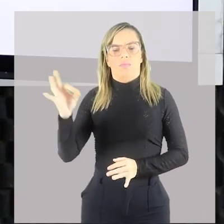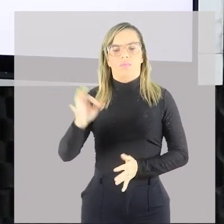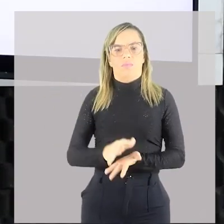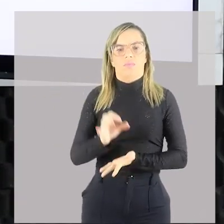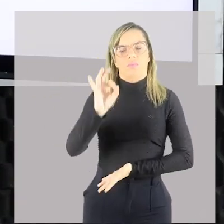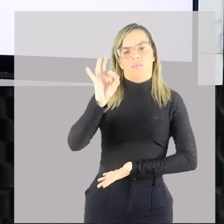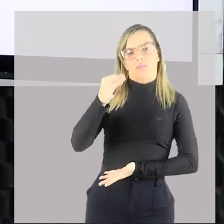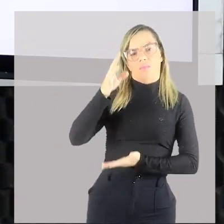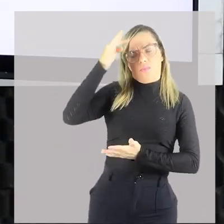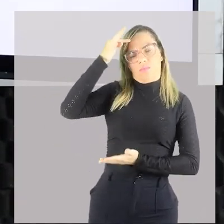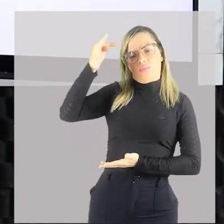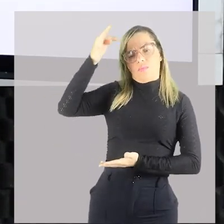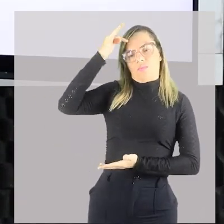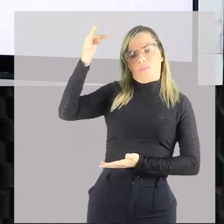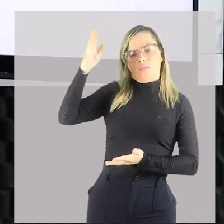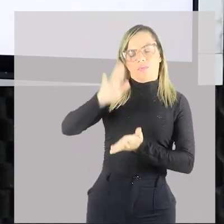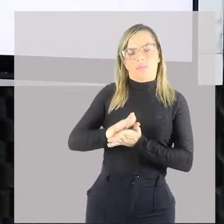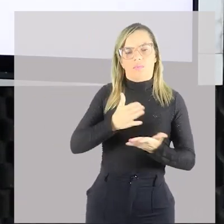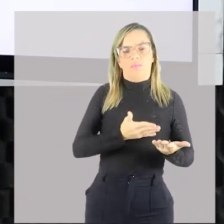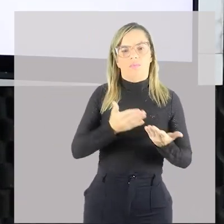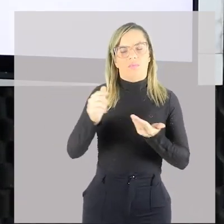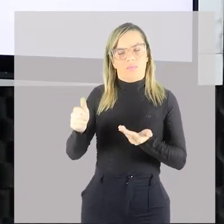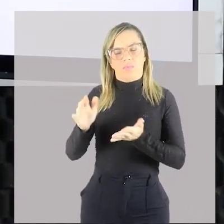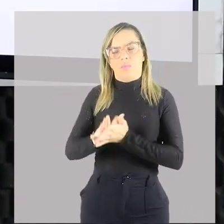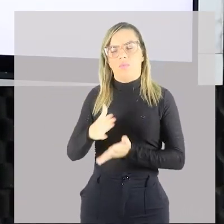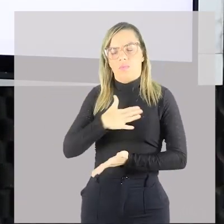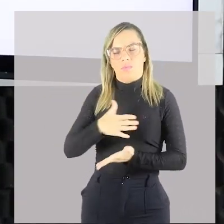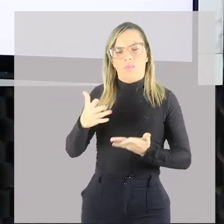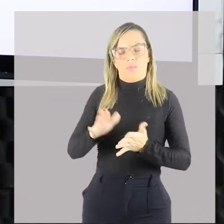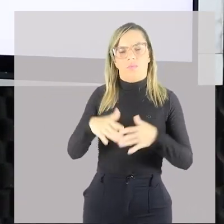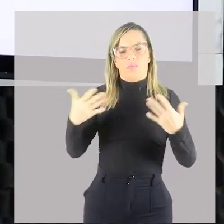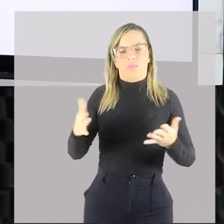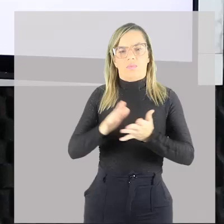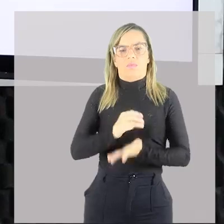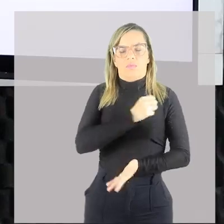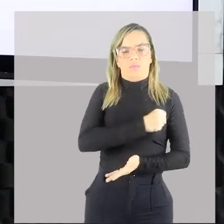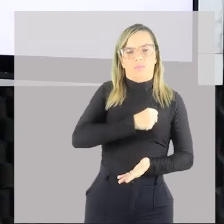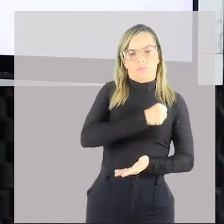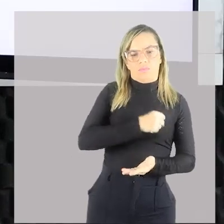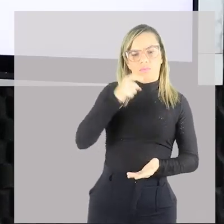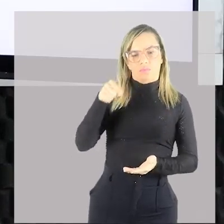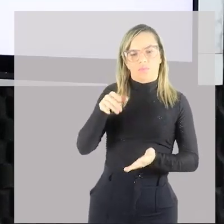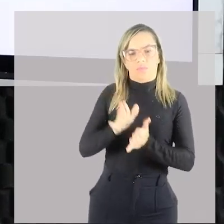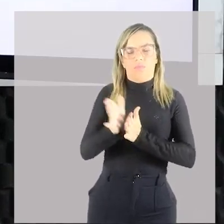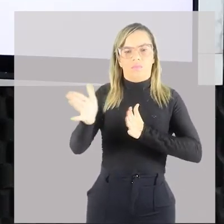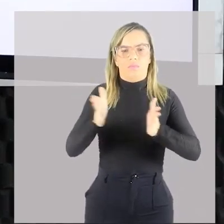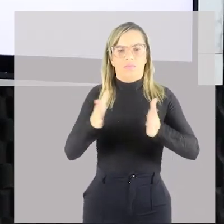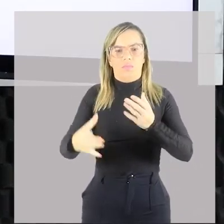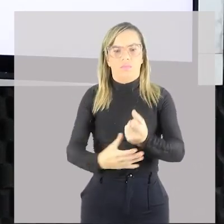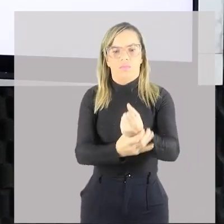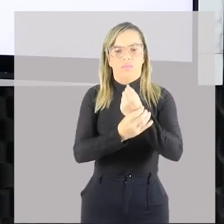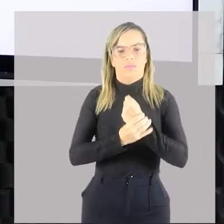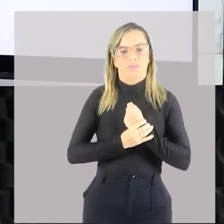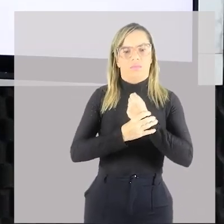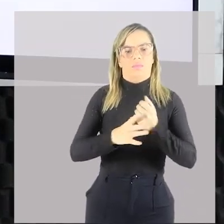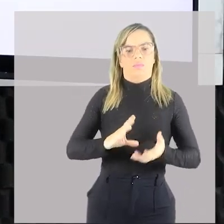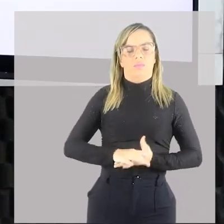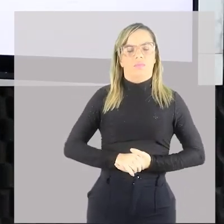é um teórico que serve, ele também tem uma certa questão saudosista em relação a este período absolutista,